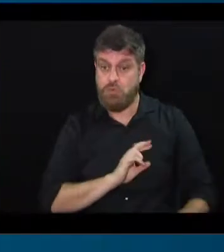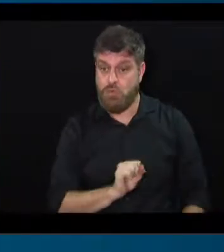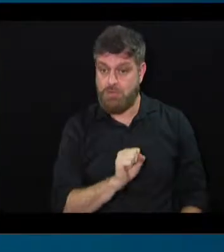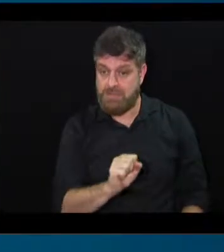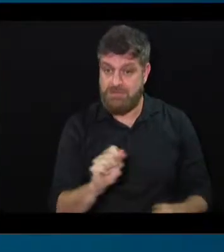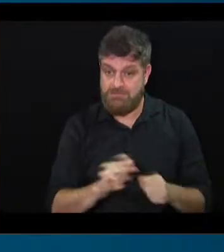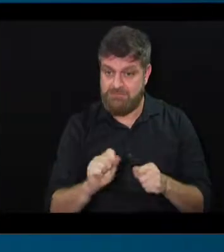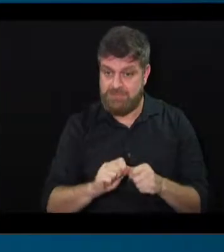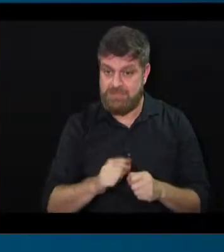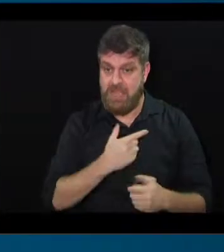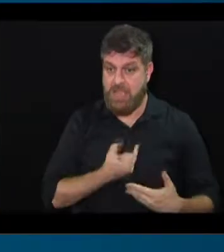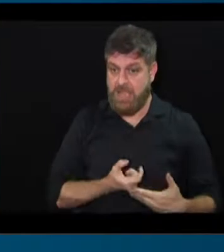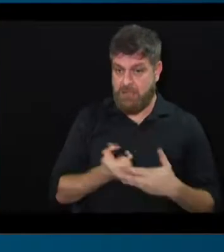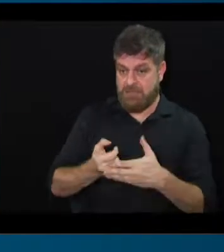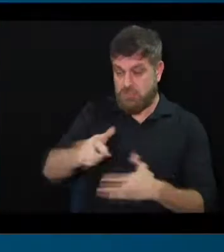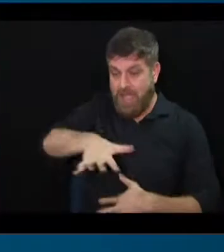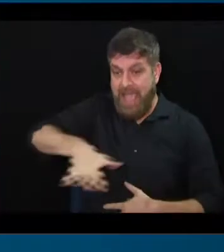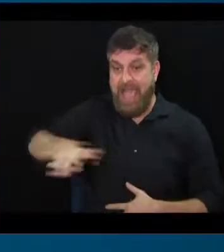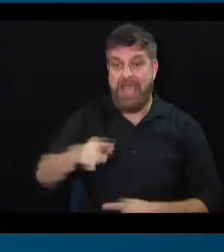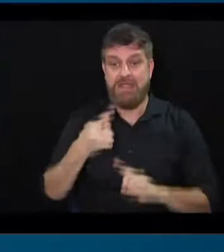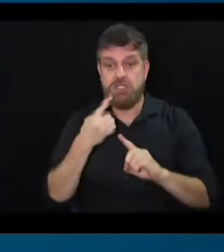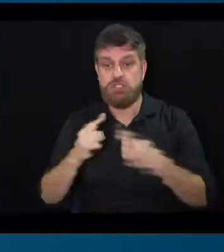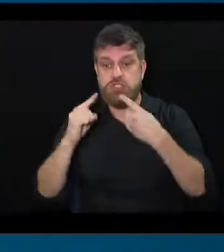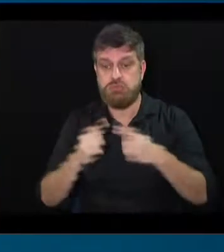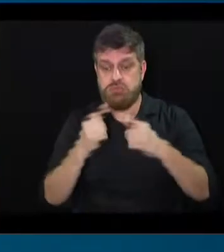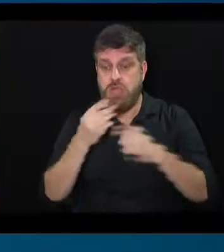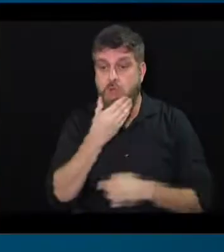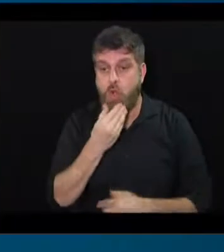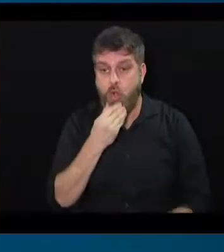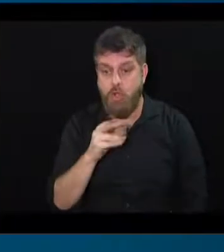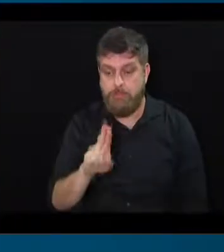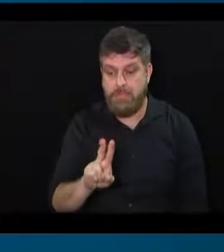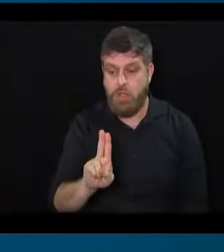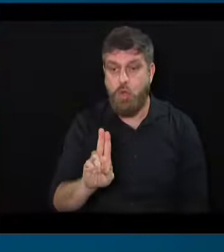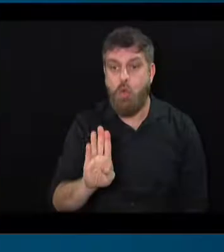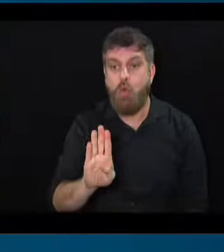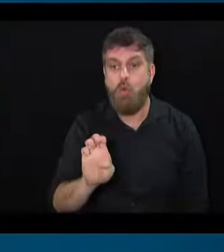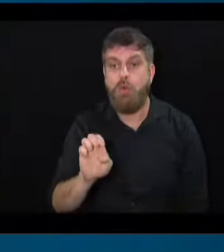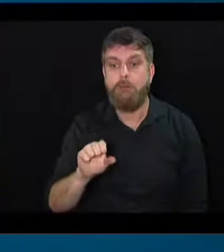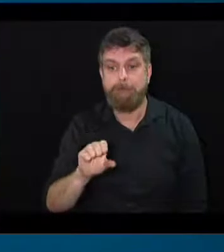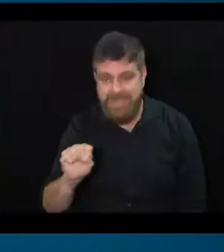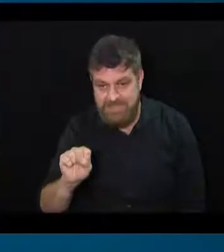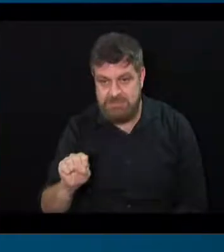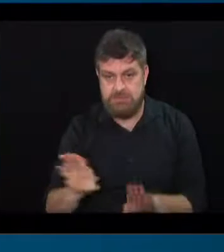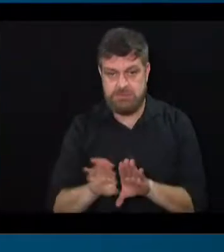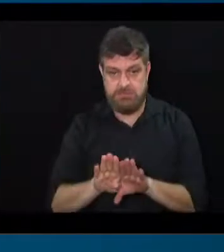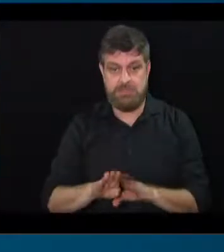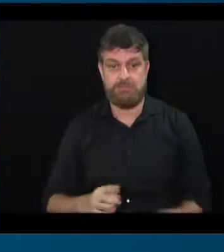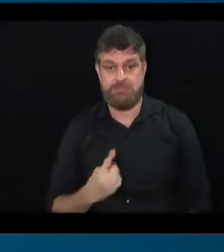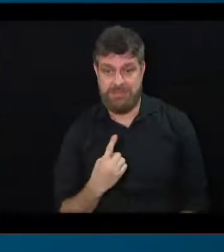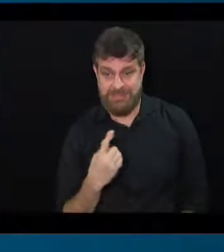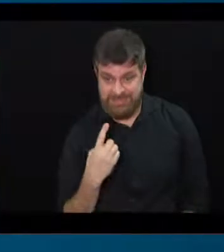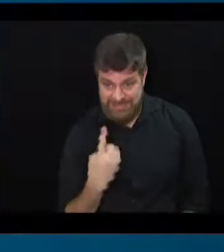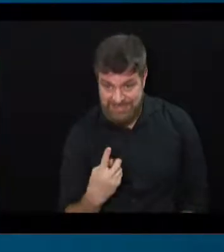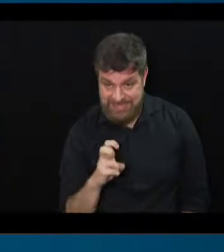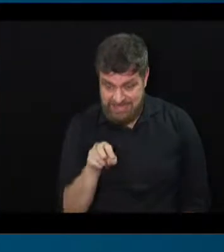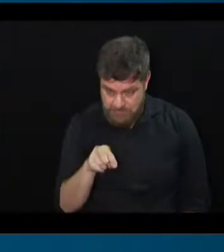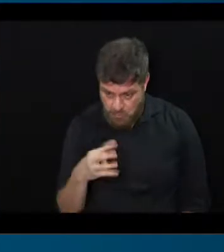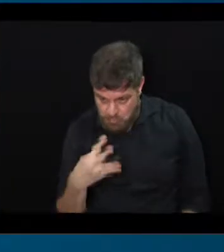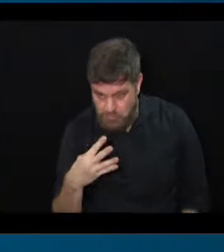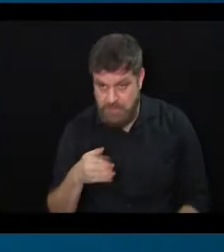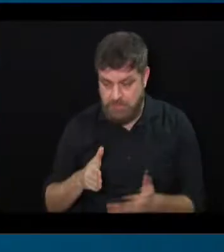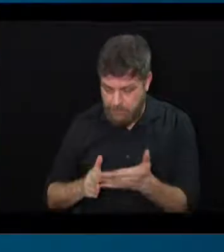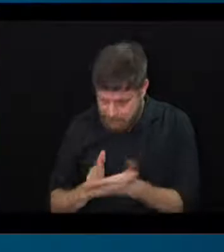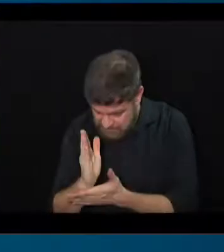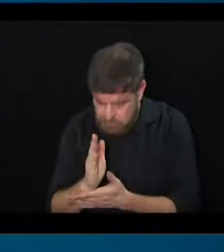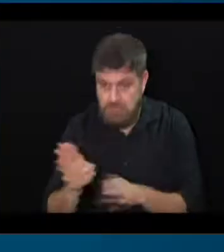que concede a medalha Carlos Gomes a Rubens Tenório Medina de Albuquerque. O item 15.4 também foi aprovado. É o